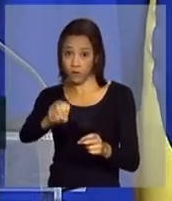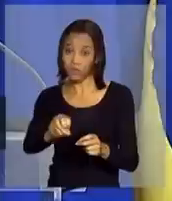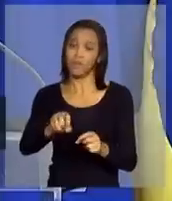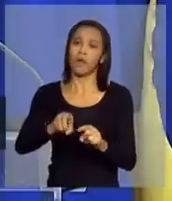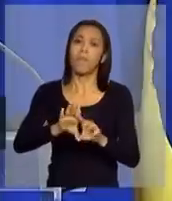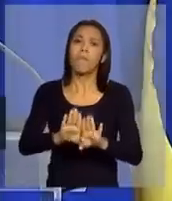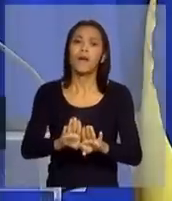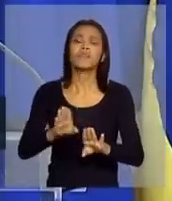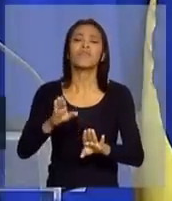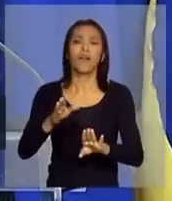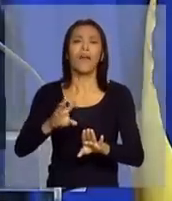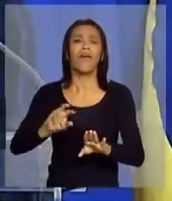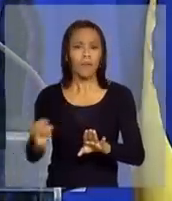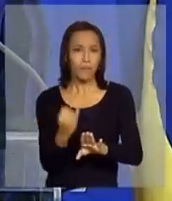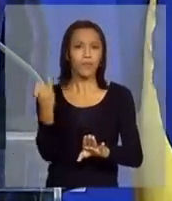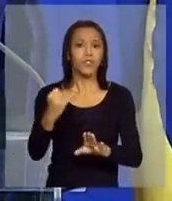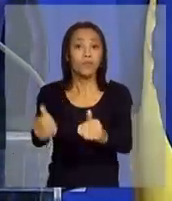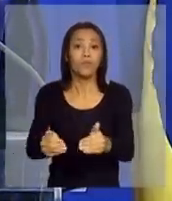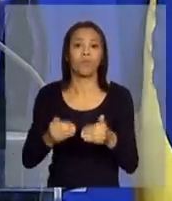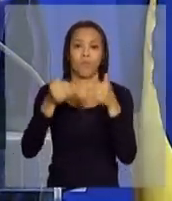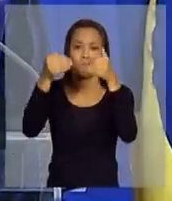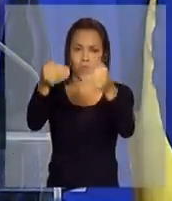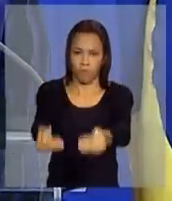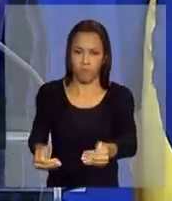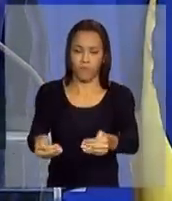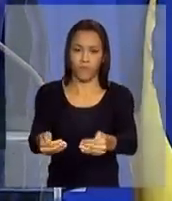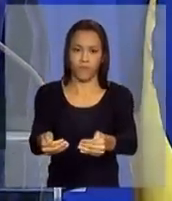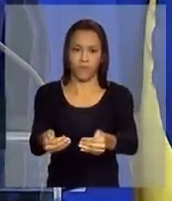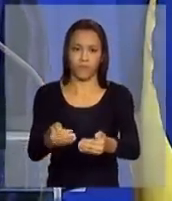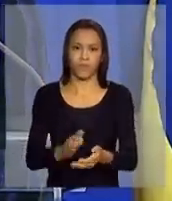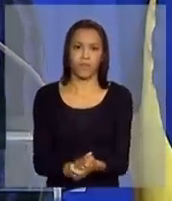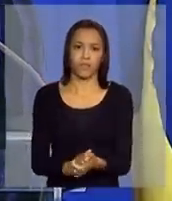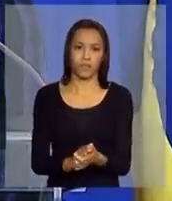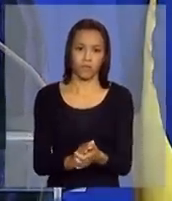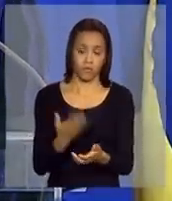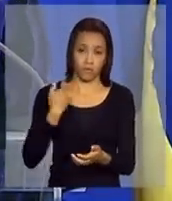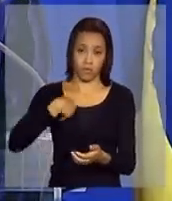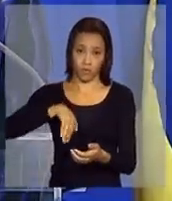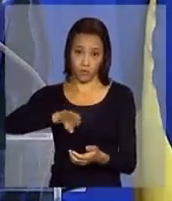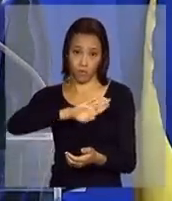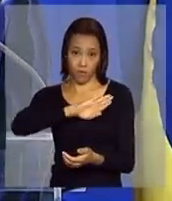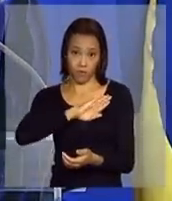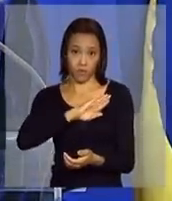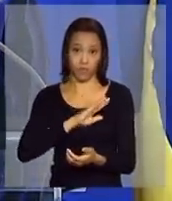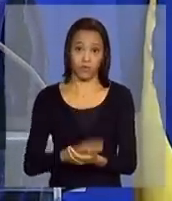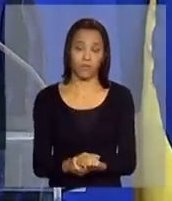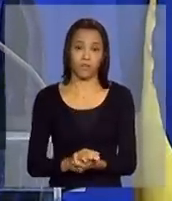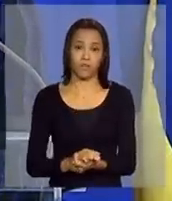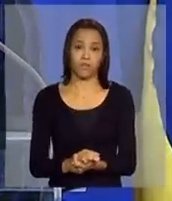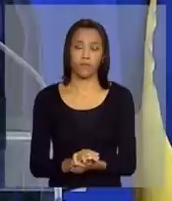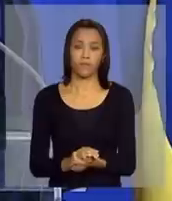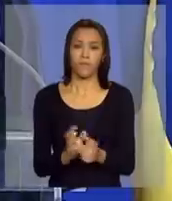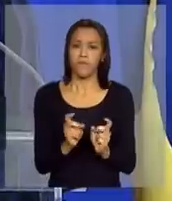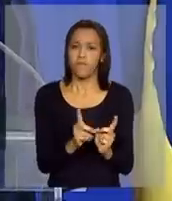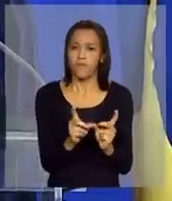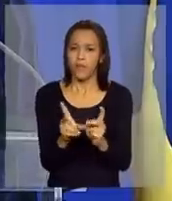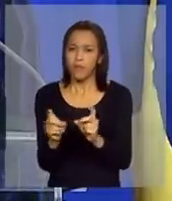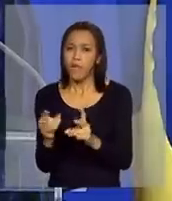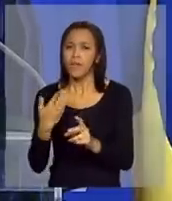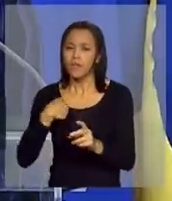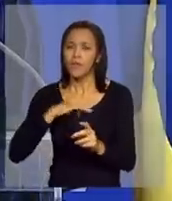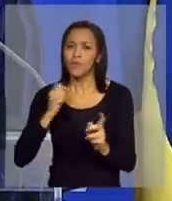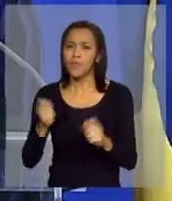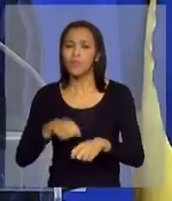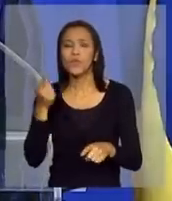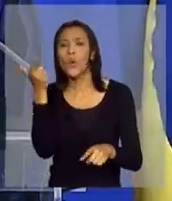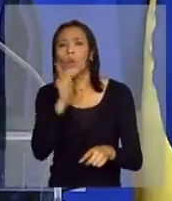um avanço também nas nossas ofertas para podermos conseguir chegar